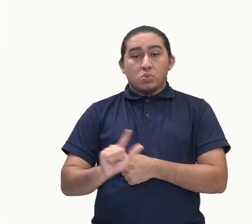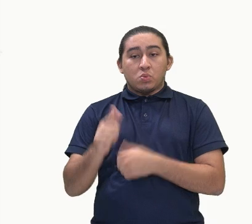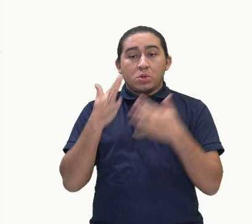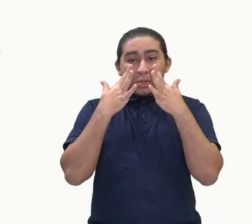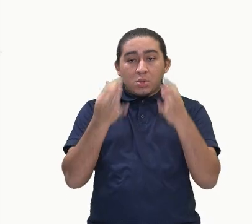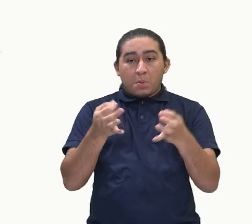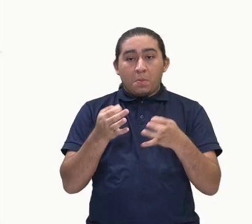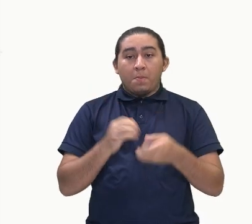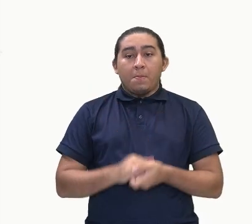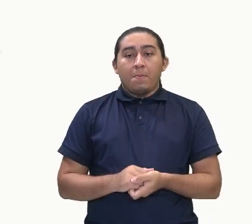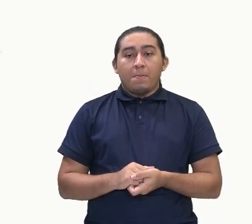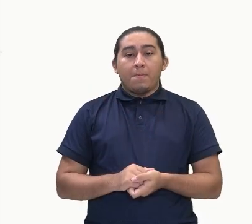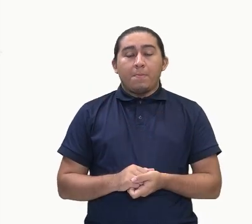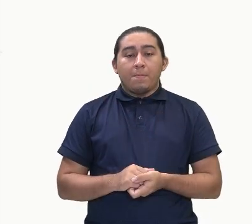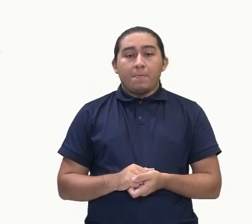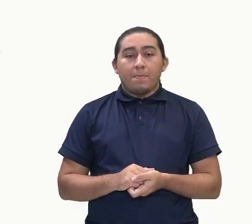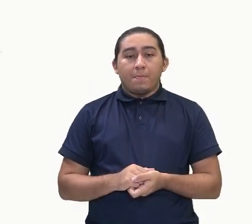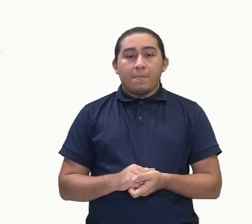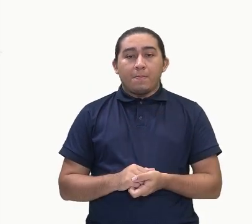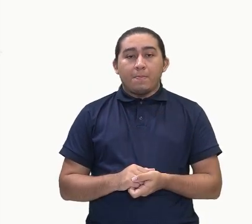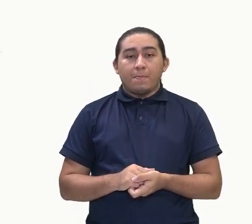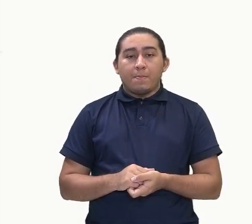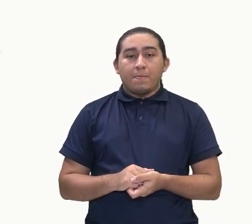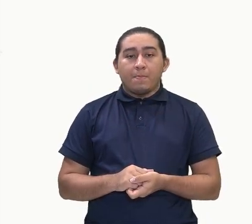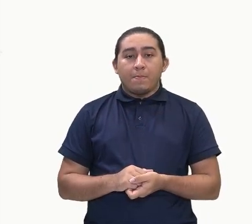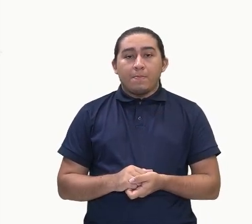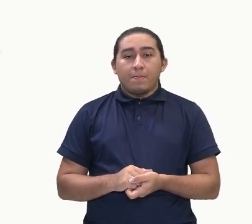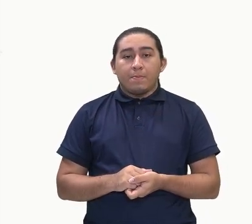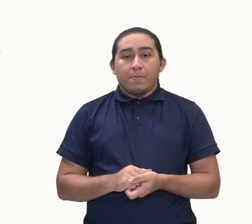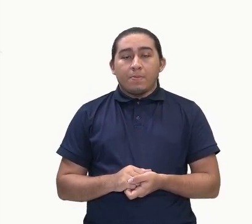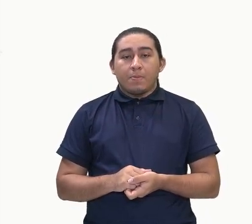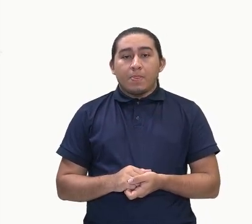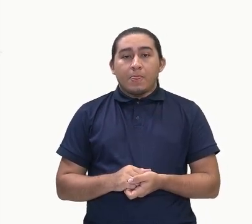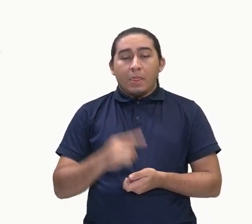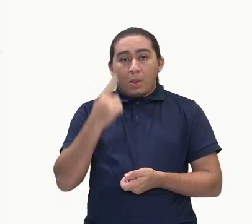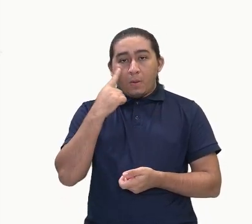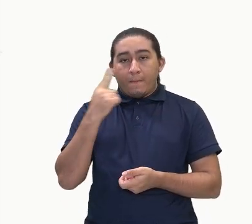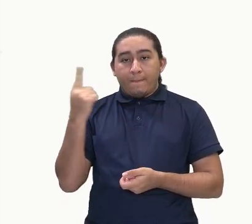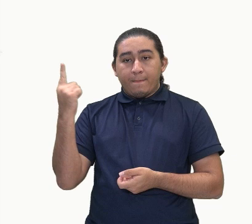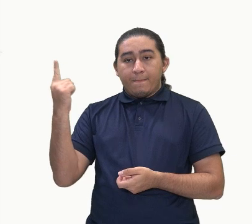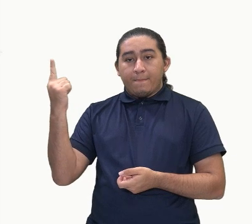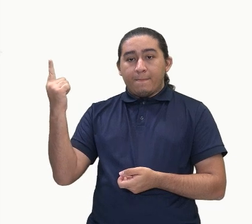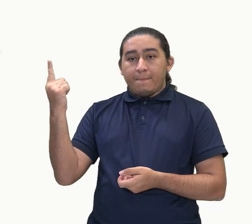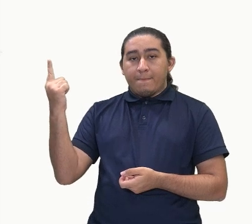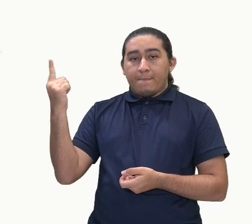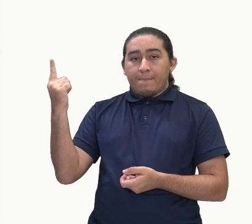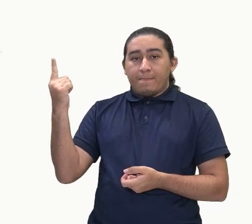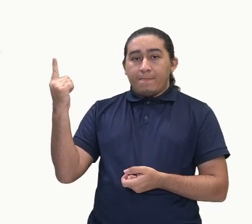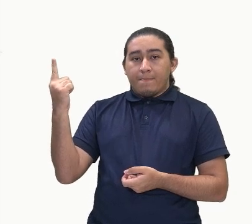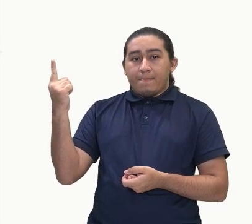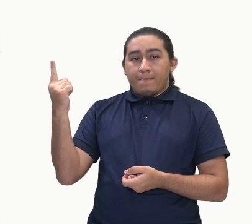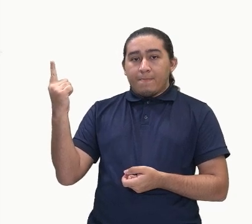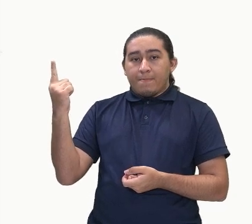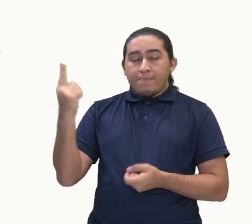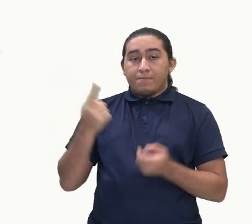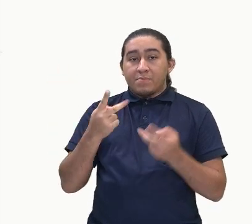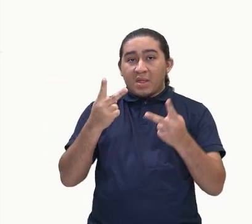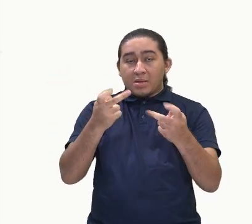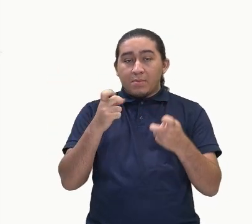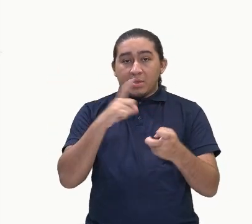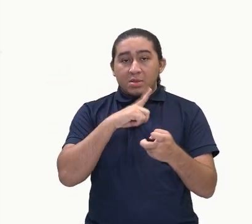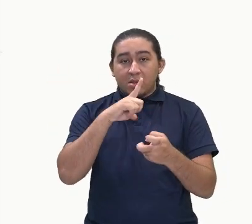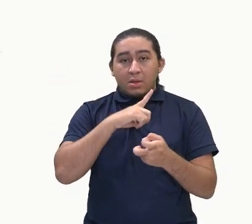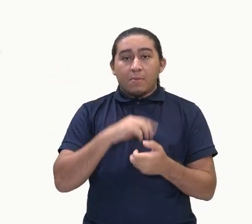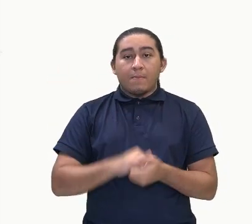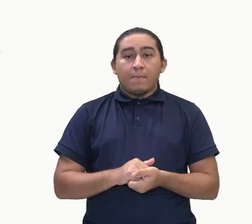gente consegue observar um tendão, que é o tendão do quadríceps. Olha aí, ó, observa aqui o tendão do